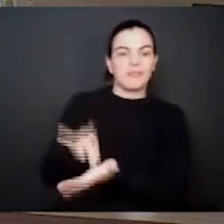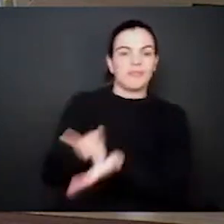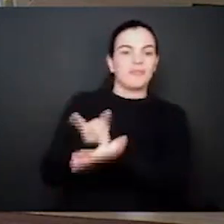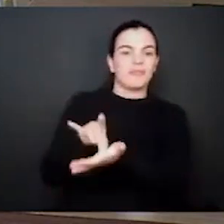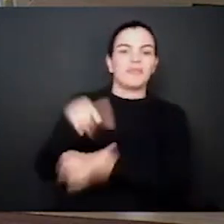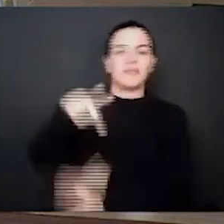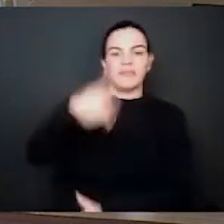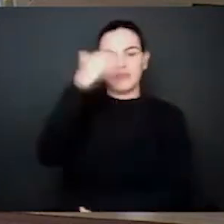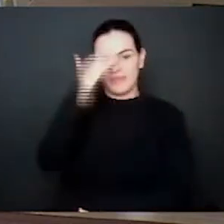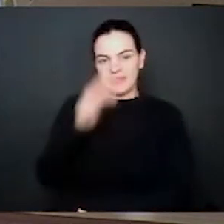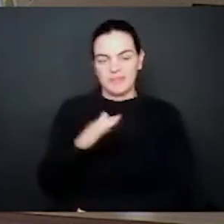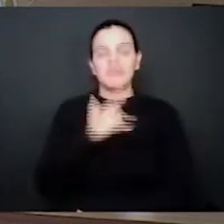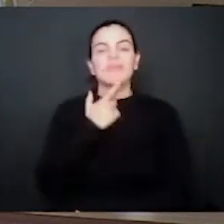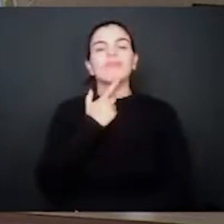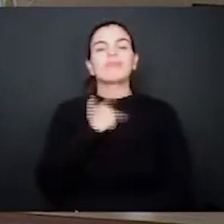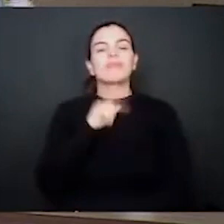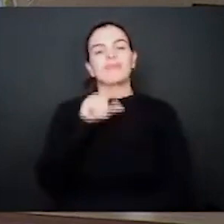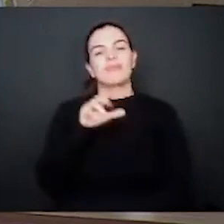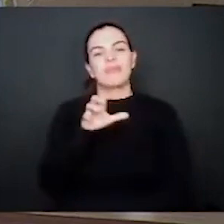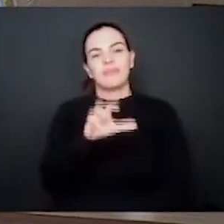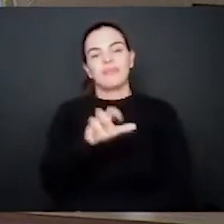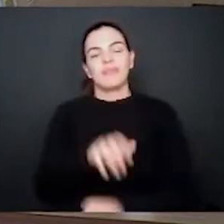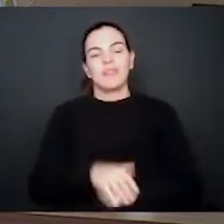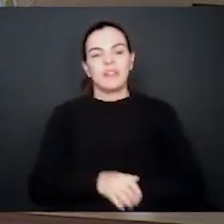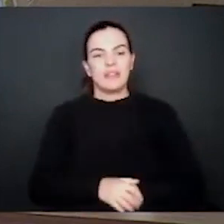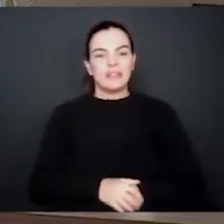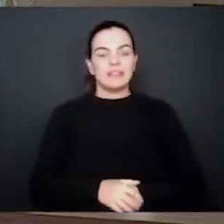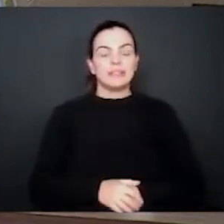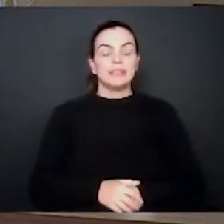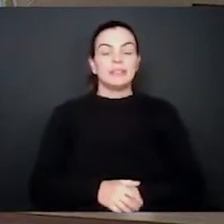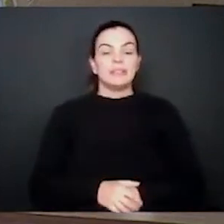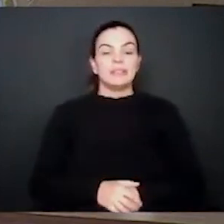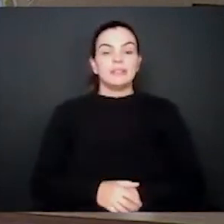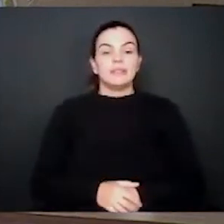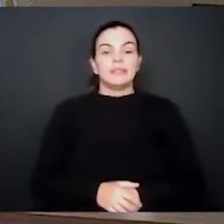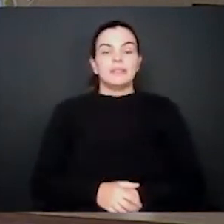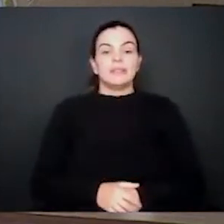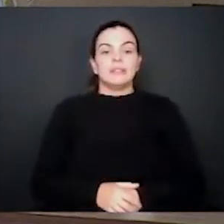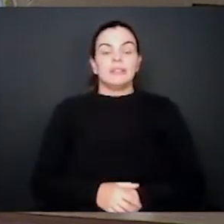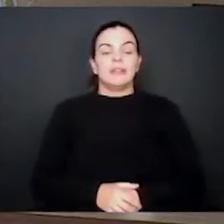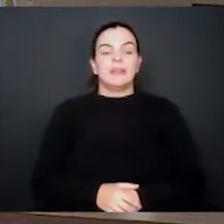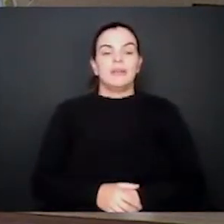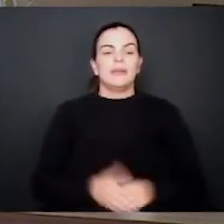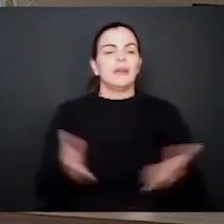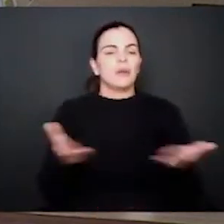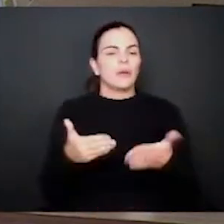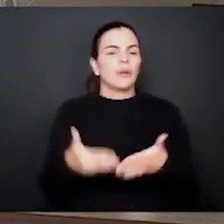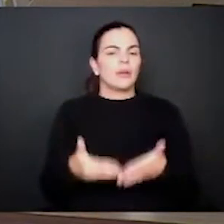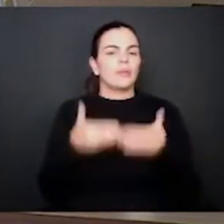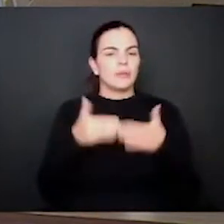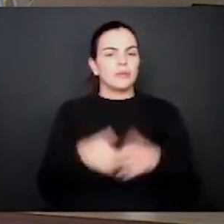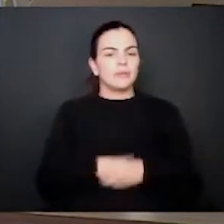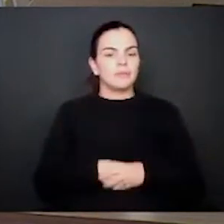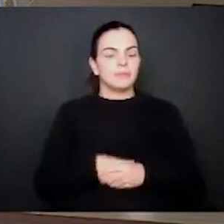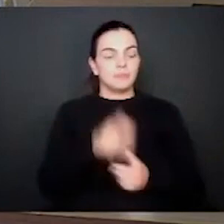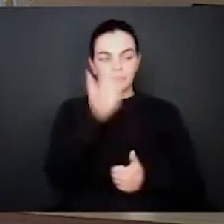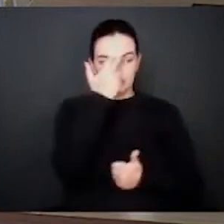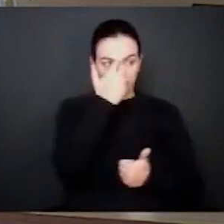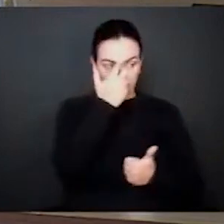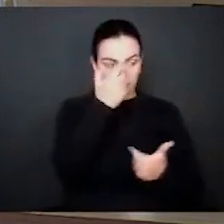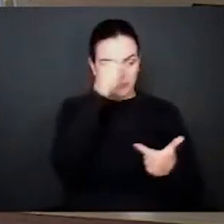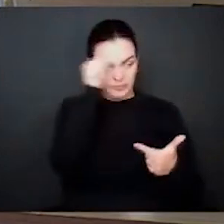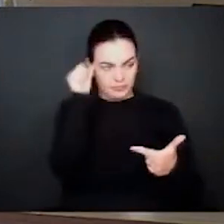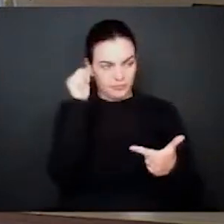o meu desejo, vereador Dalton Borba. E deixa eu passar agora aqui aos apartes. Rodrigo Braga Reis, Serginho do Poço e Indiara